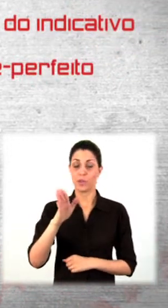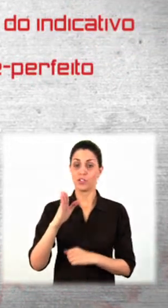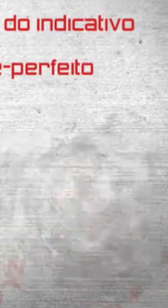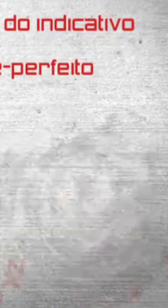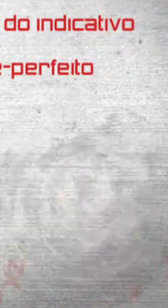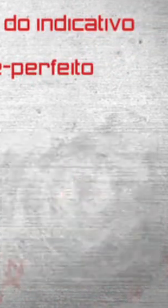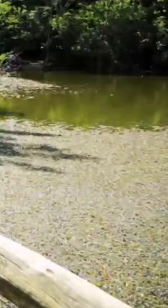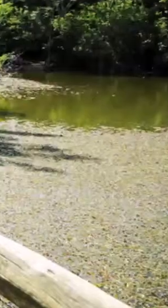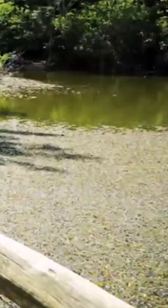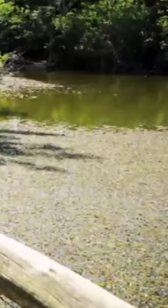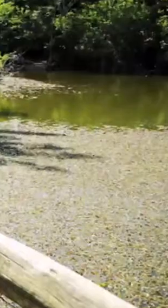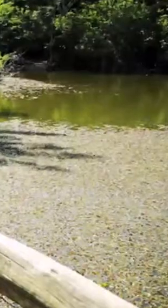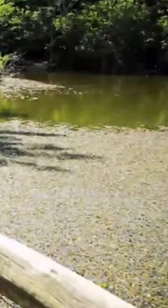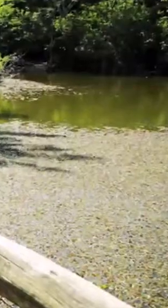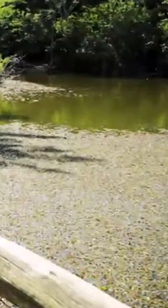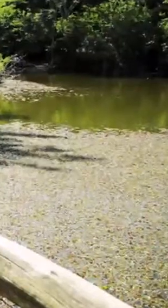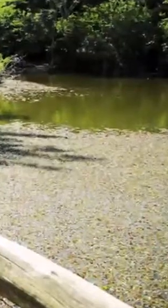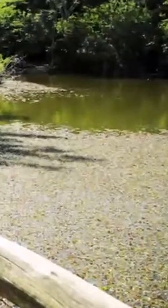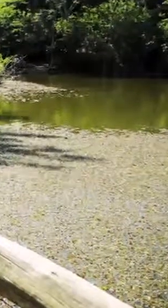que perfeito.